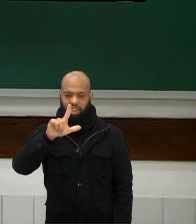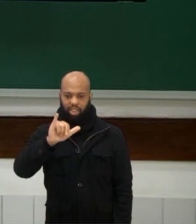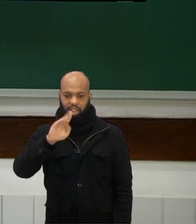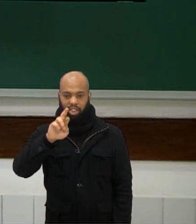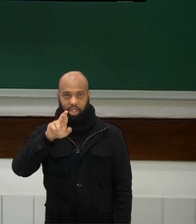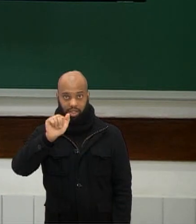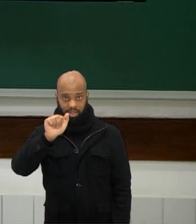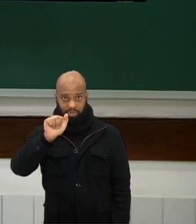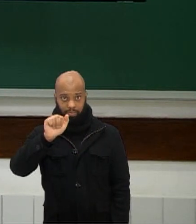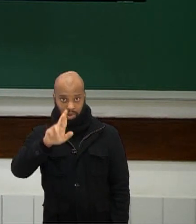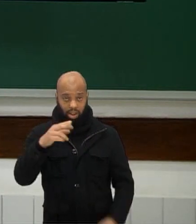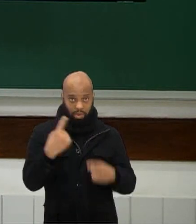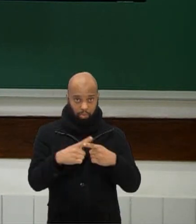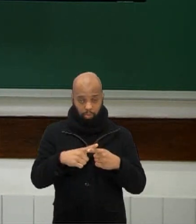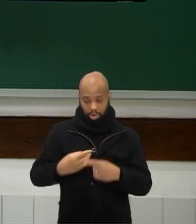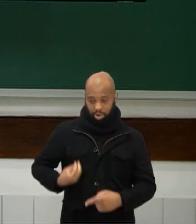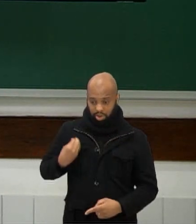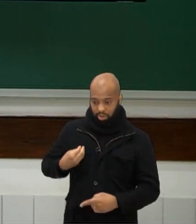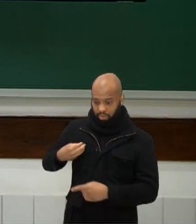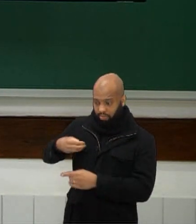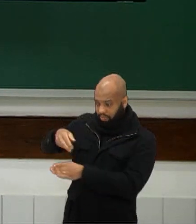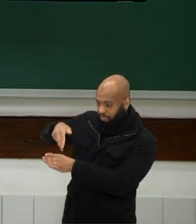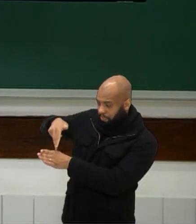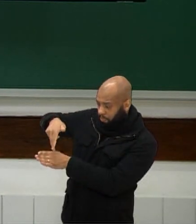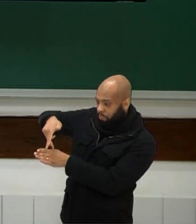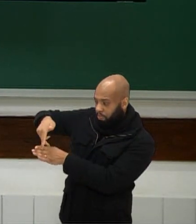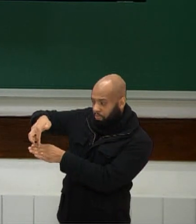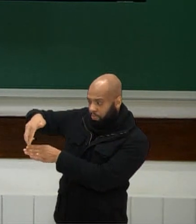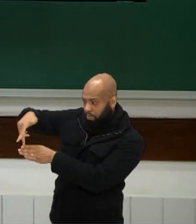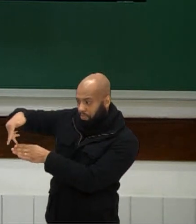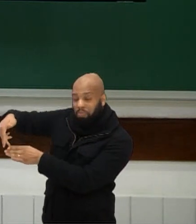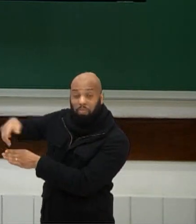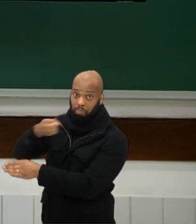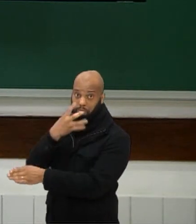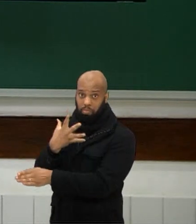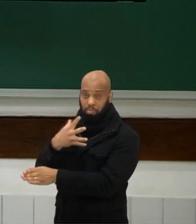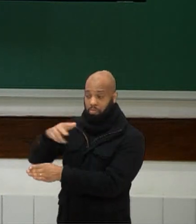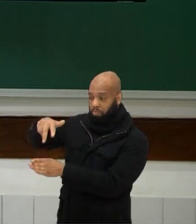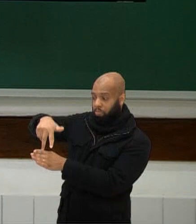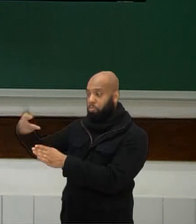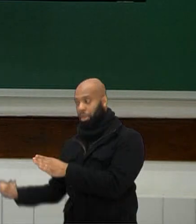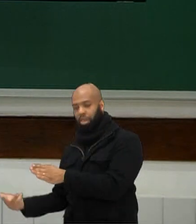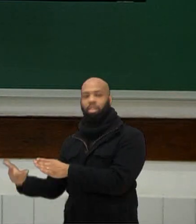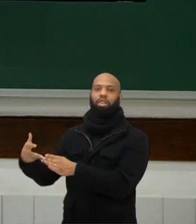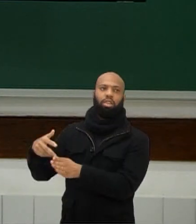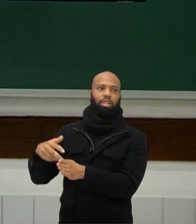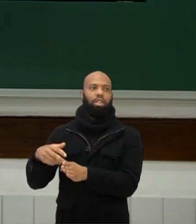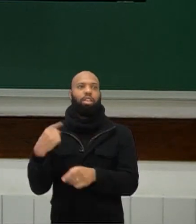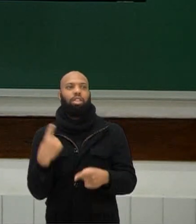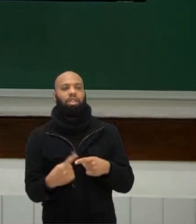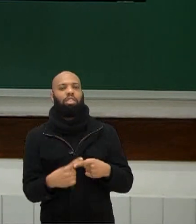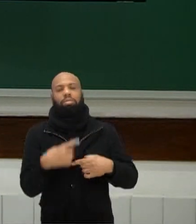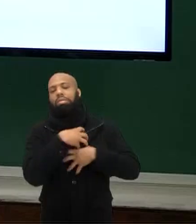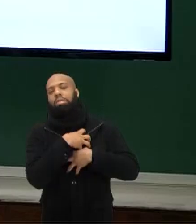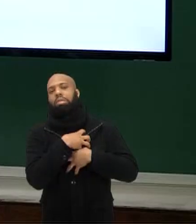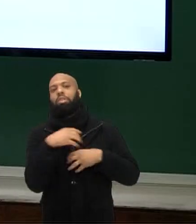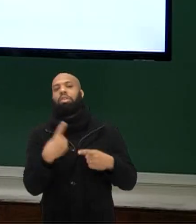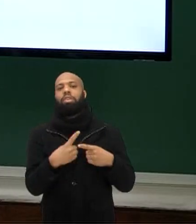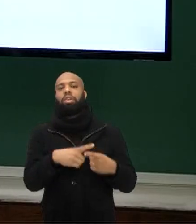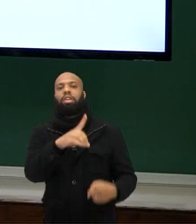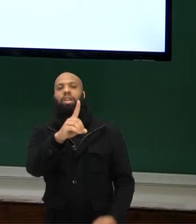meio-fio, certo? Então, depois ele apanhou, perdeu o equilíbrio, óbvio, deve ter caído, né? Aqui. E